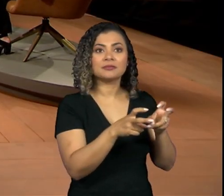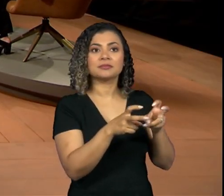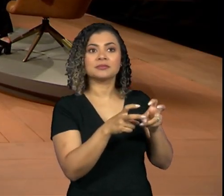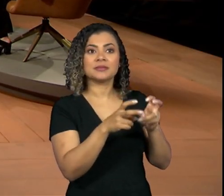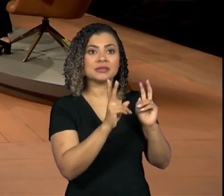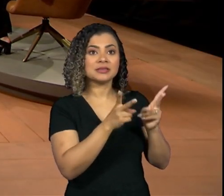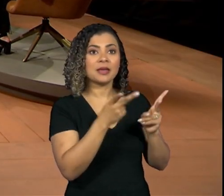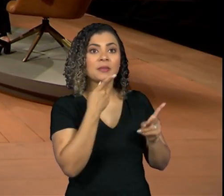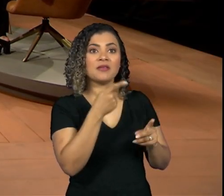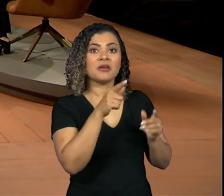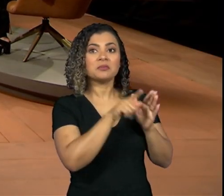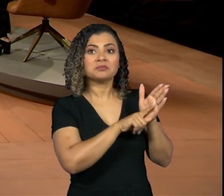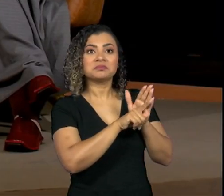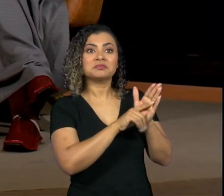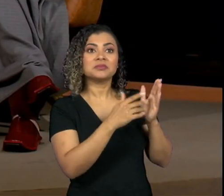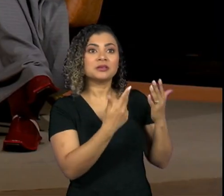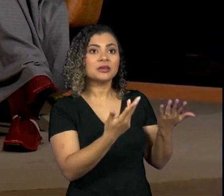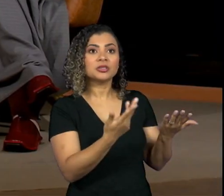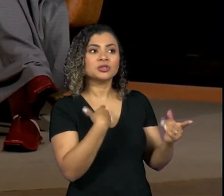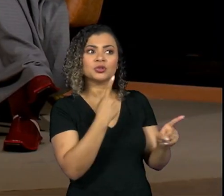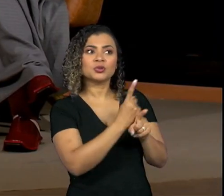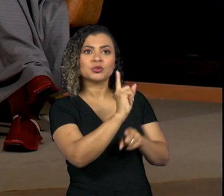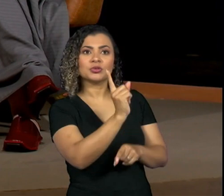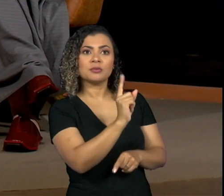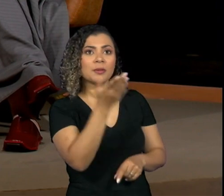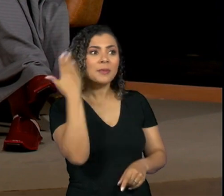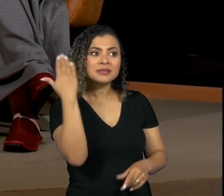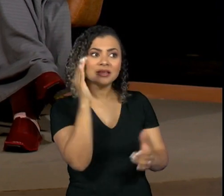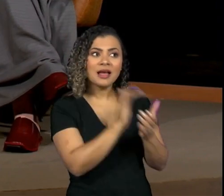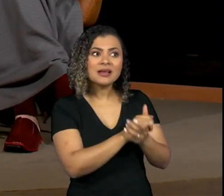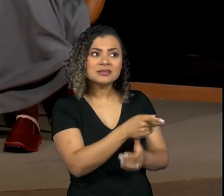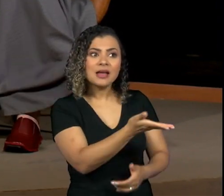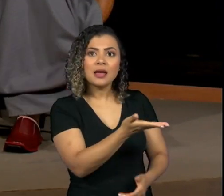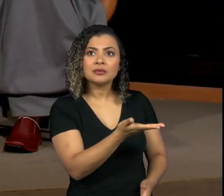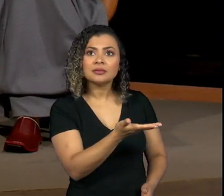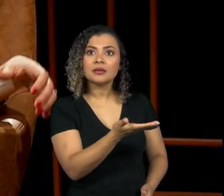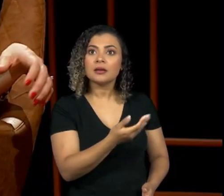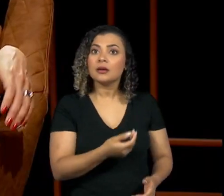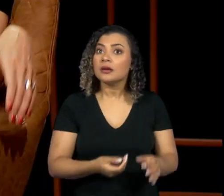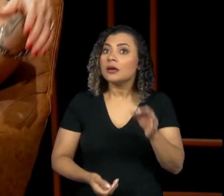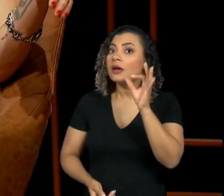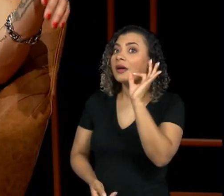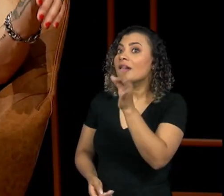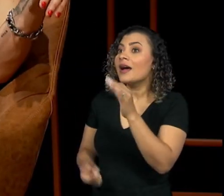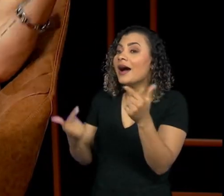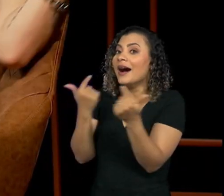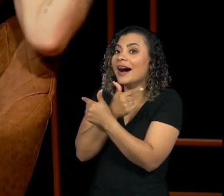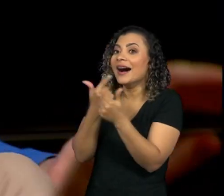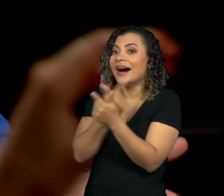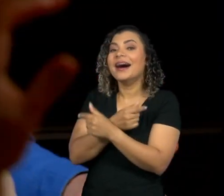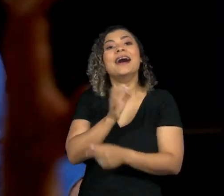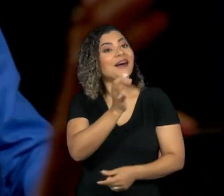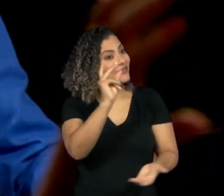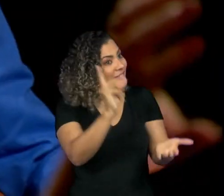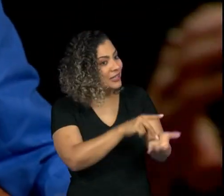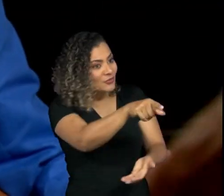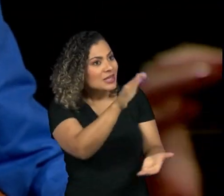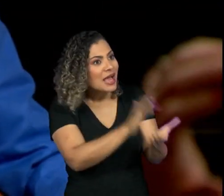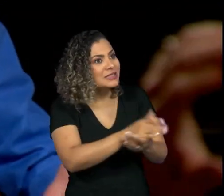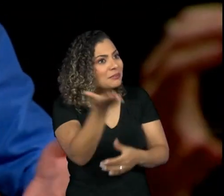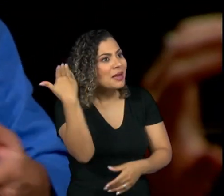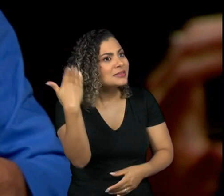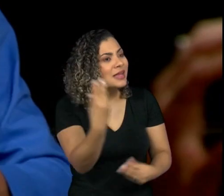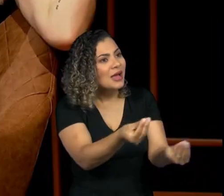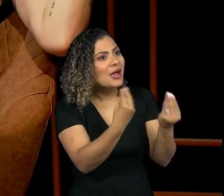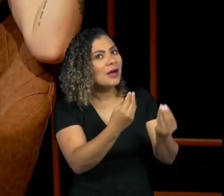ela elogiou tanto, a gente não descobriu que ela foi casada. Pois é, né, Adílio? Agora você vai ter que falar sobre isso.